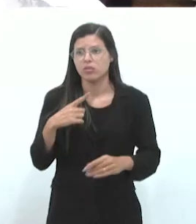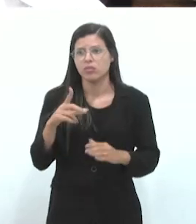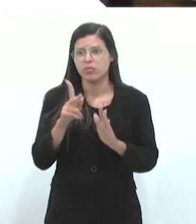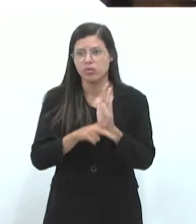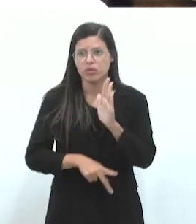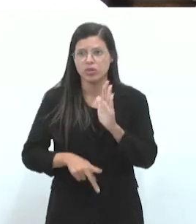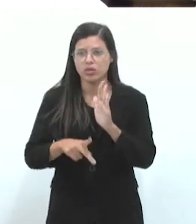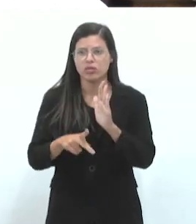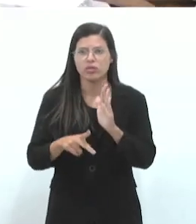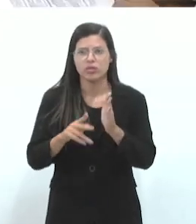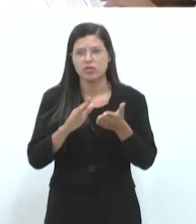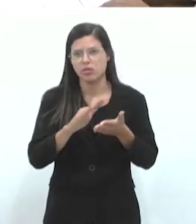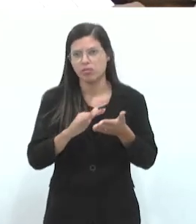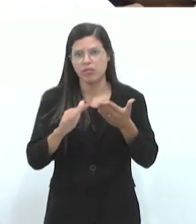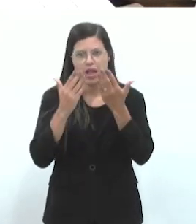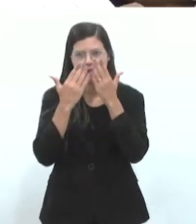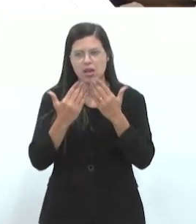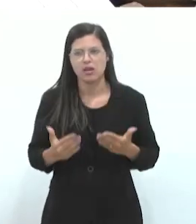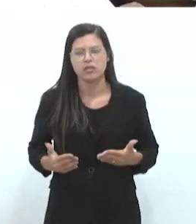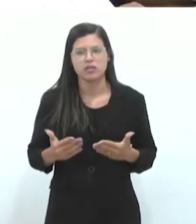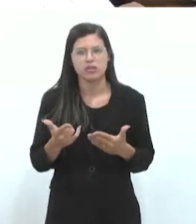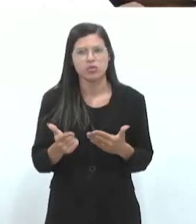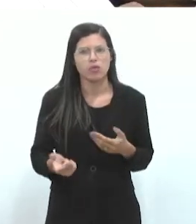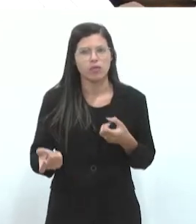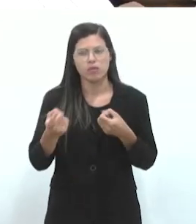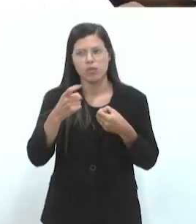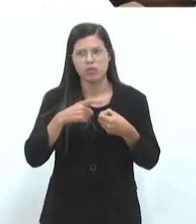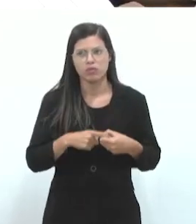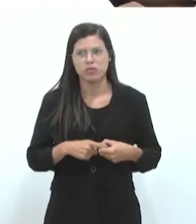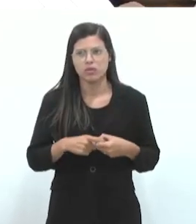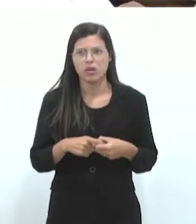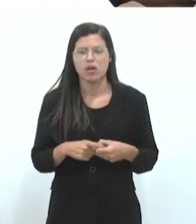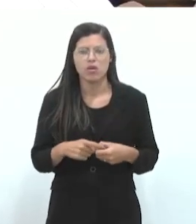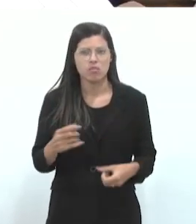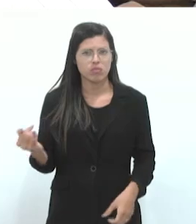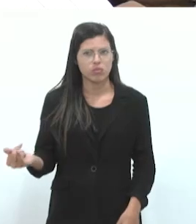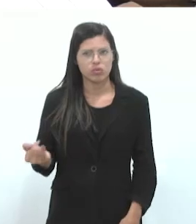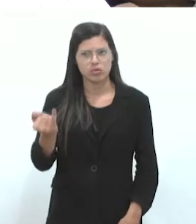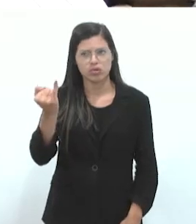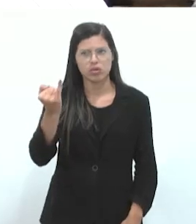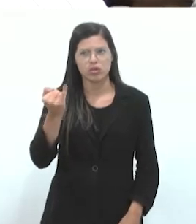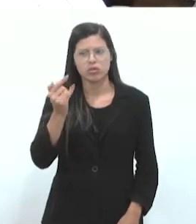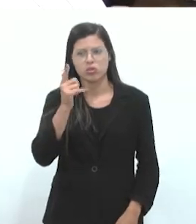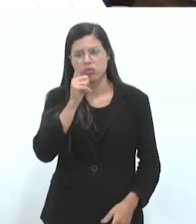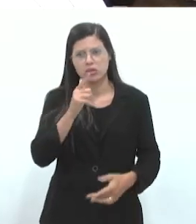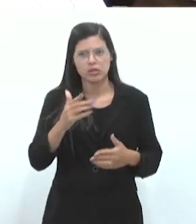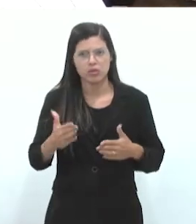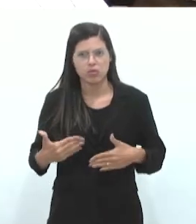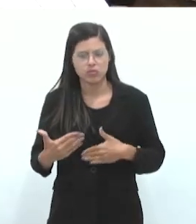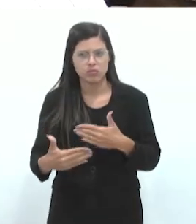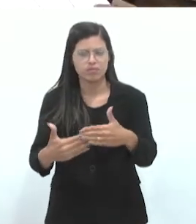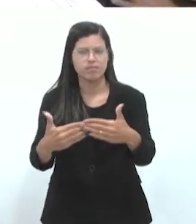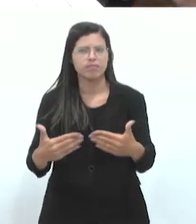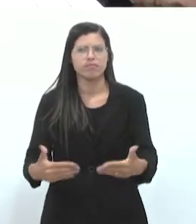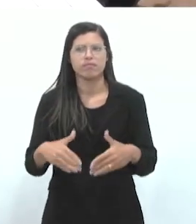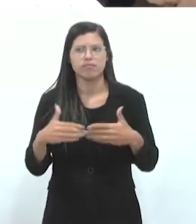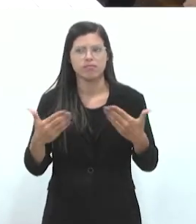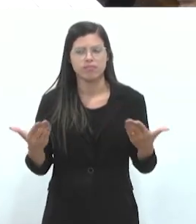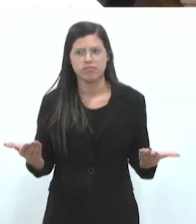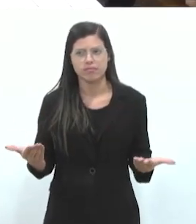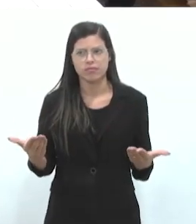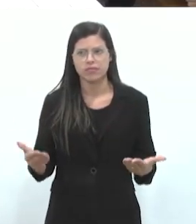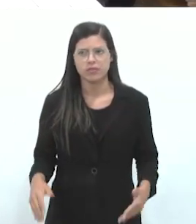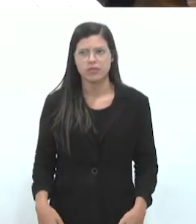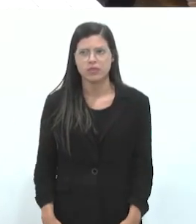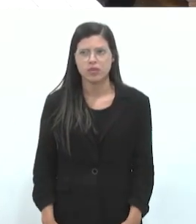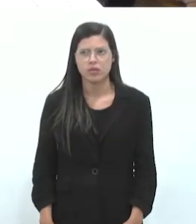voto divergente, e a gente está andando bem, saneando bem. Então é fundamental para poder avançar na pauta de plenário. Então, dizer que fica